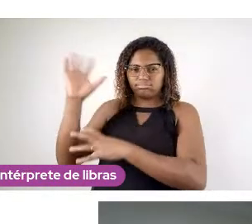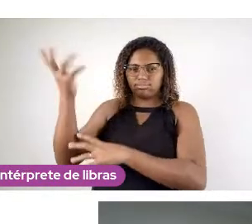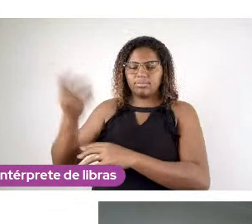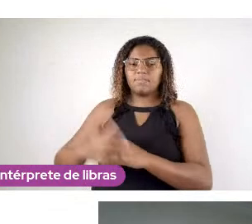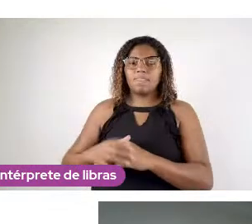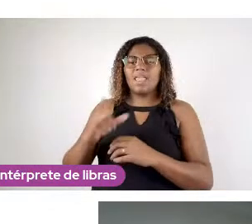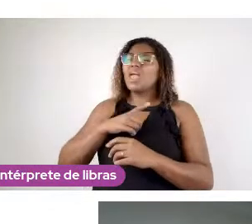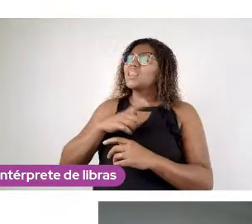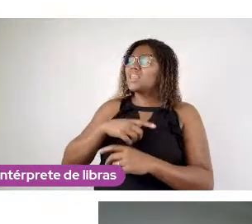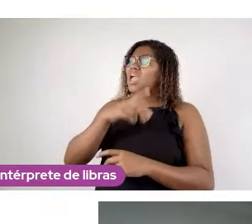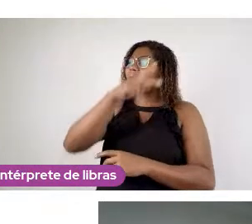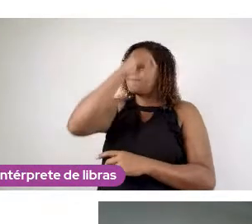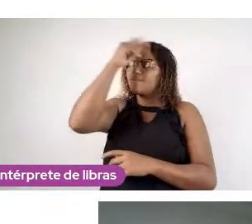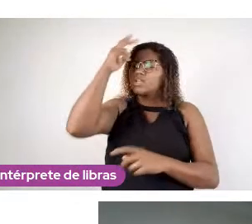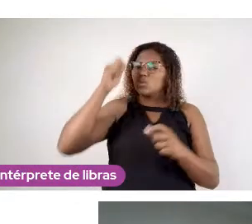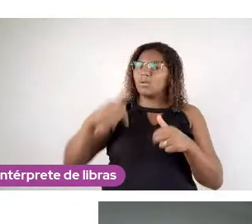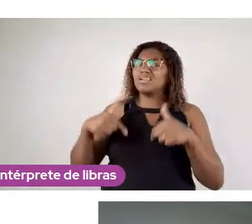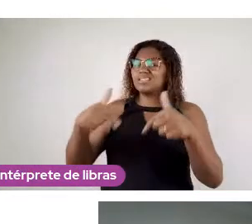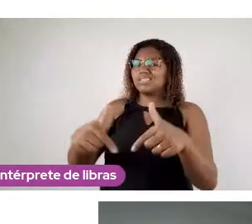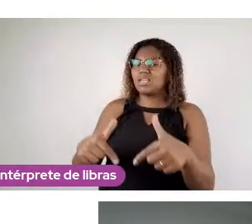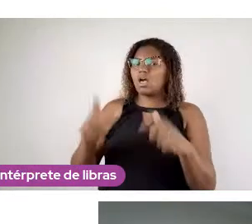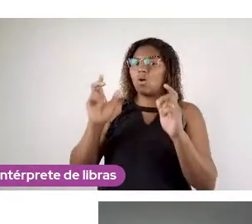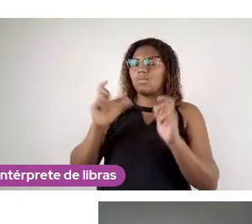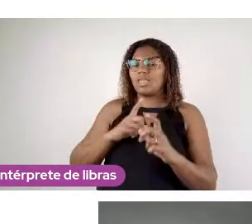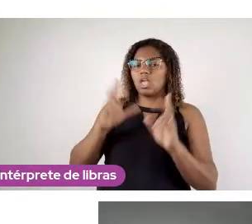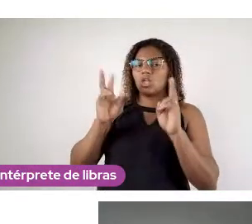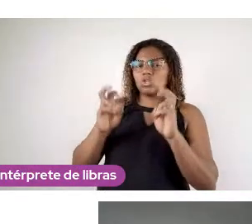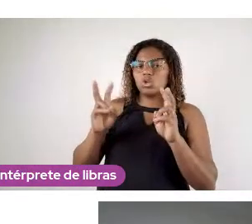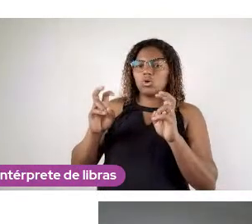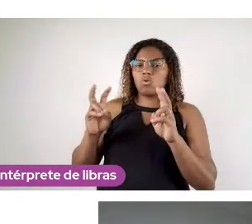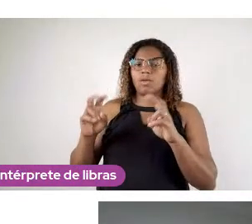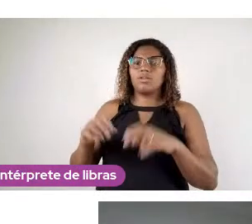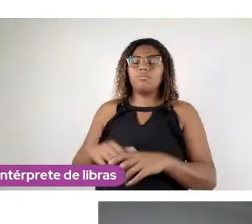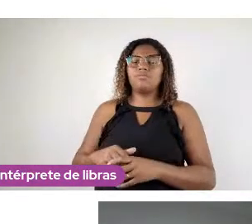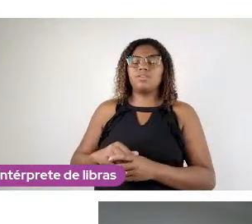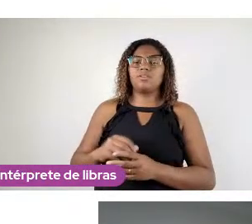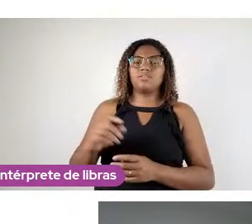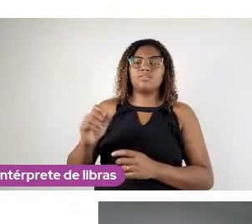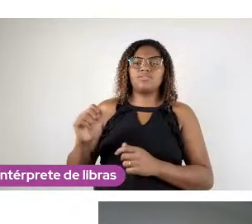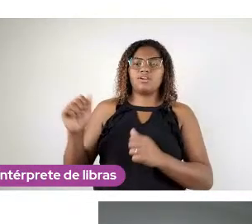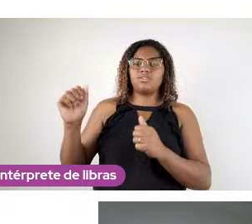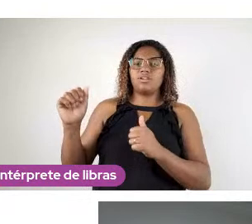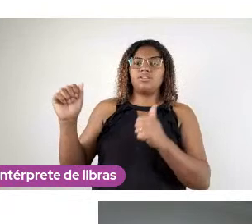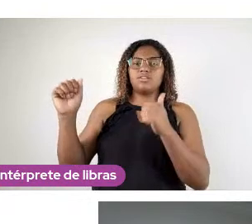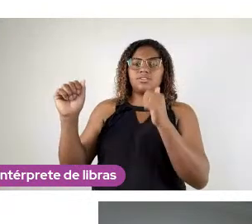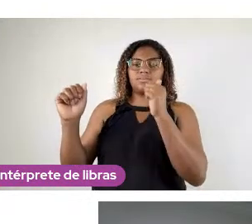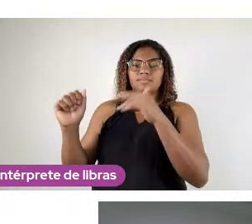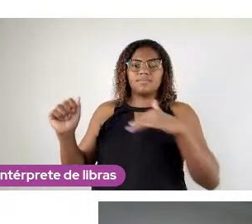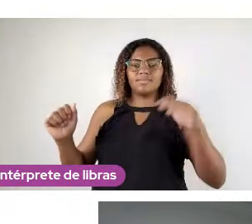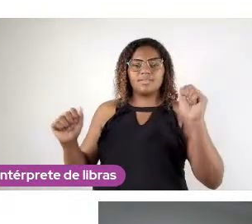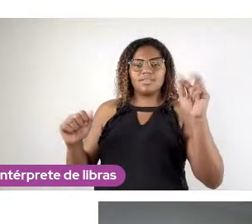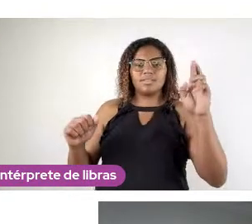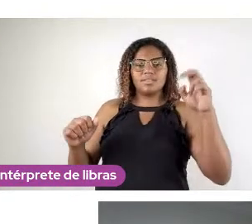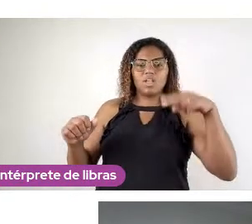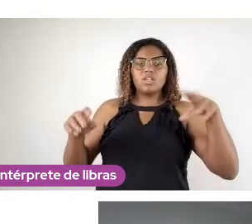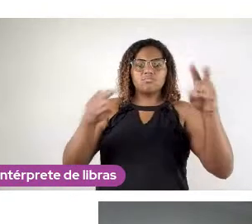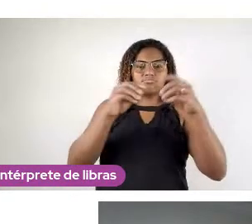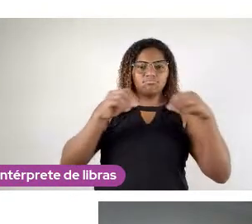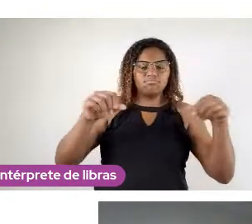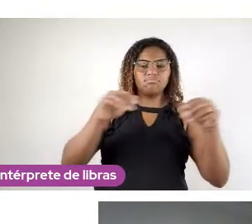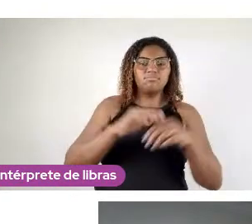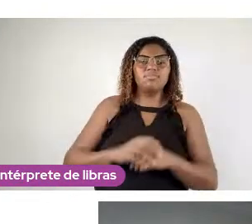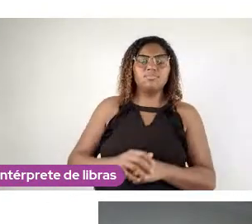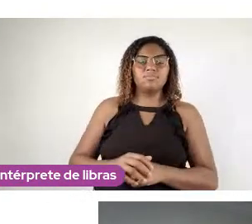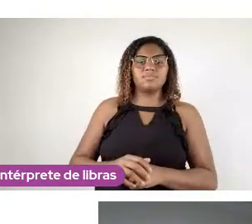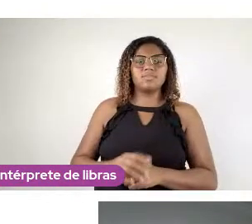prefeitura em relação a esses temas de praias arenosas e sobre os ecossistemas costeiros? Então, as praias arenosas, no caso,